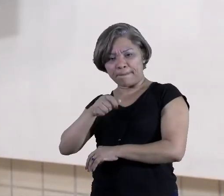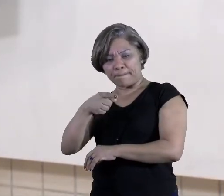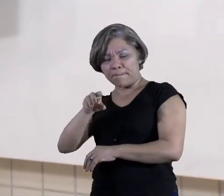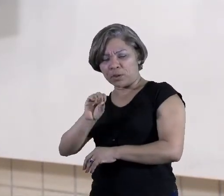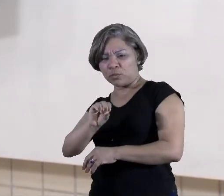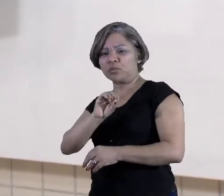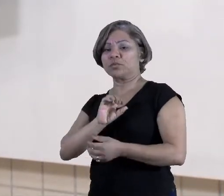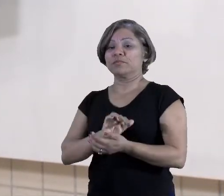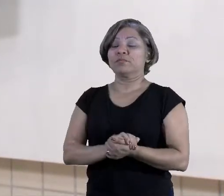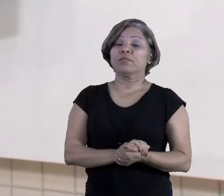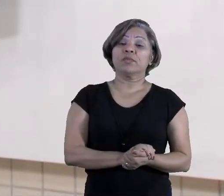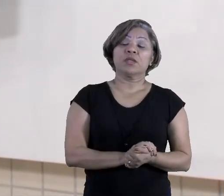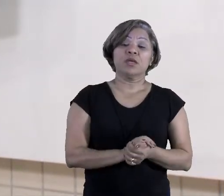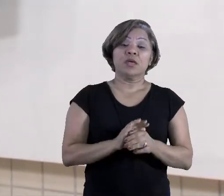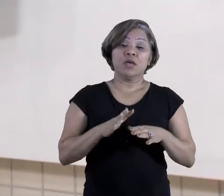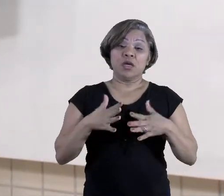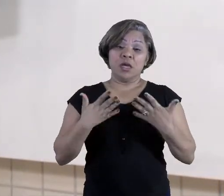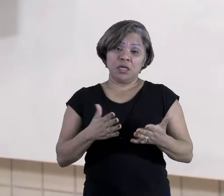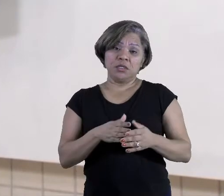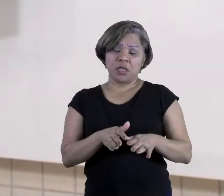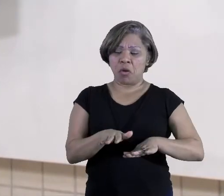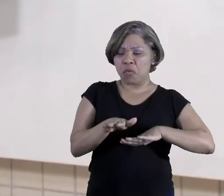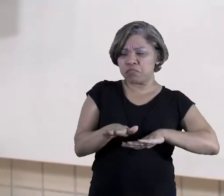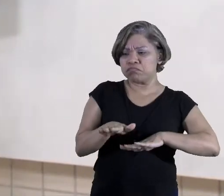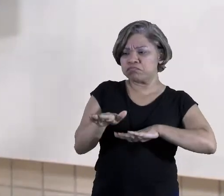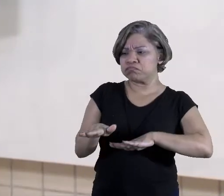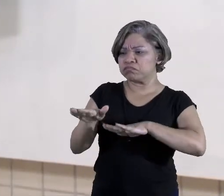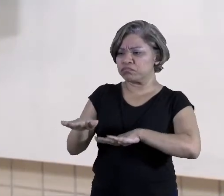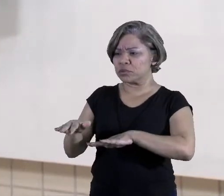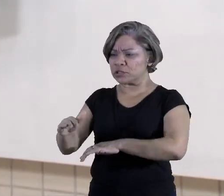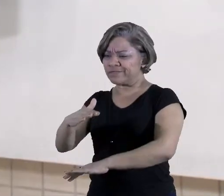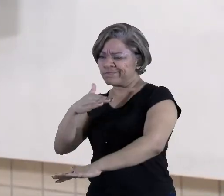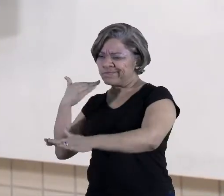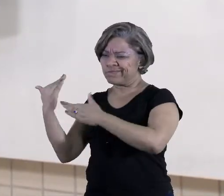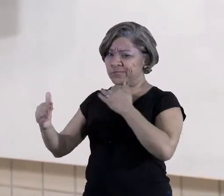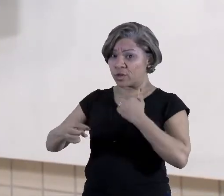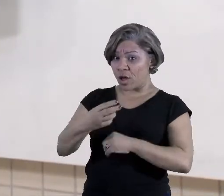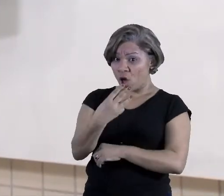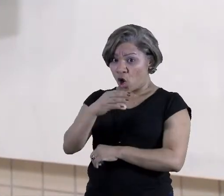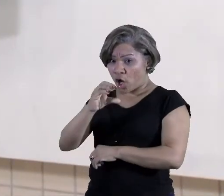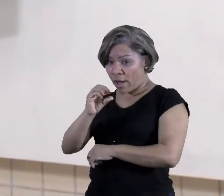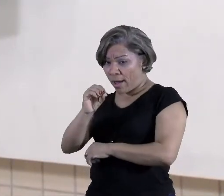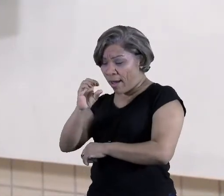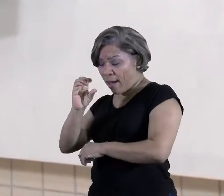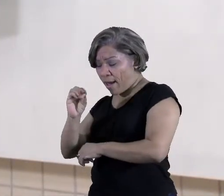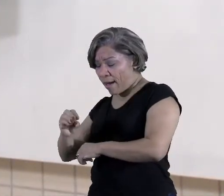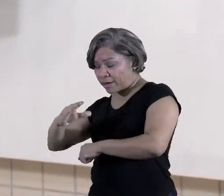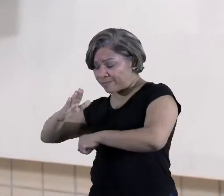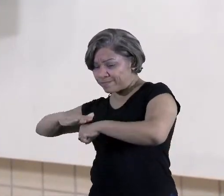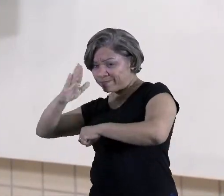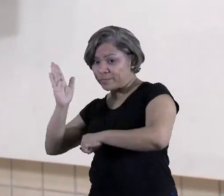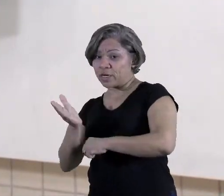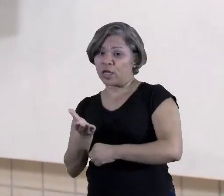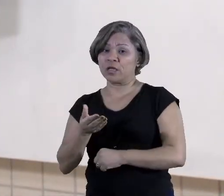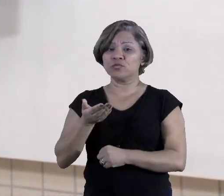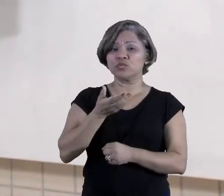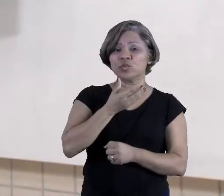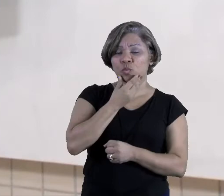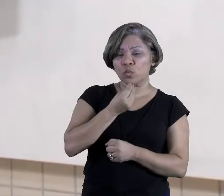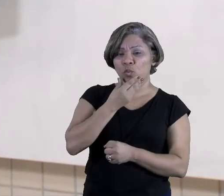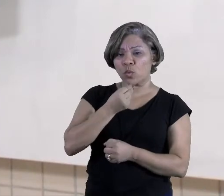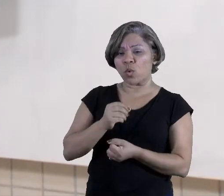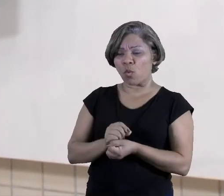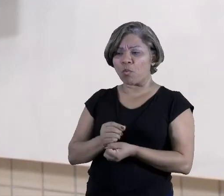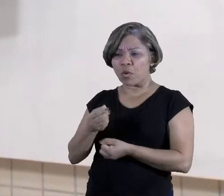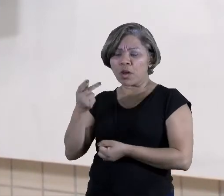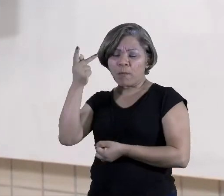soldados aí da corte, eles vão assassinar mais de 300 homens, né, que eram esses